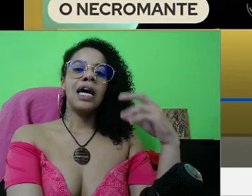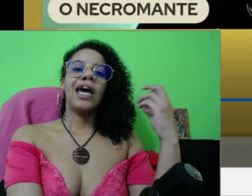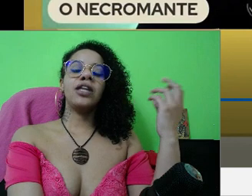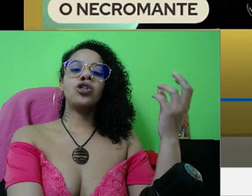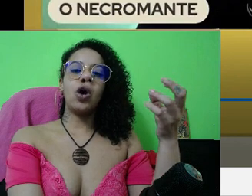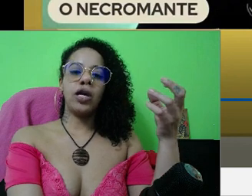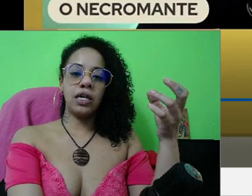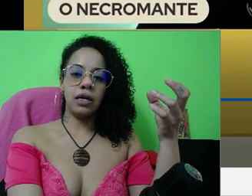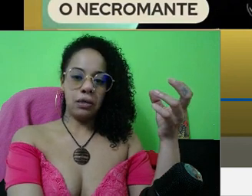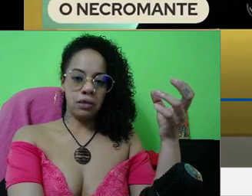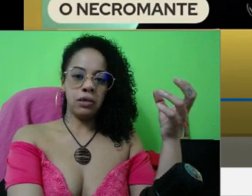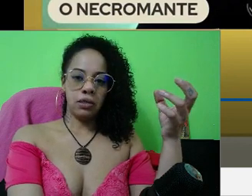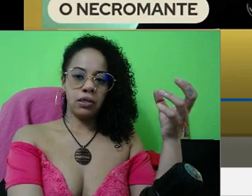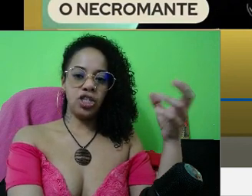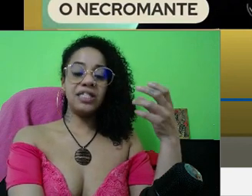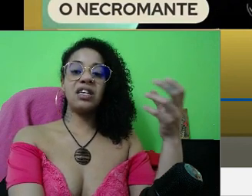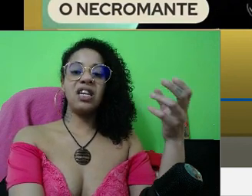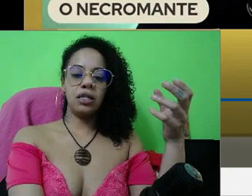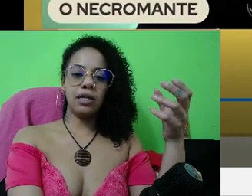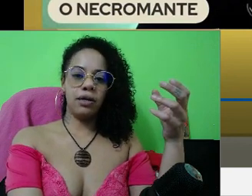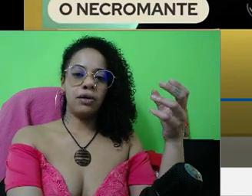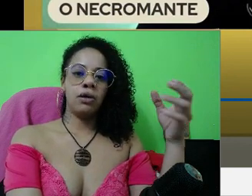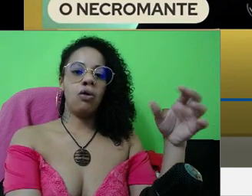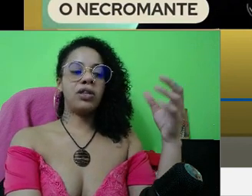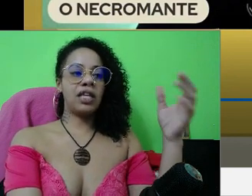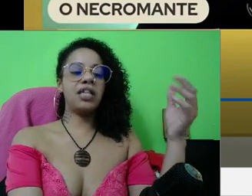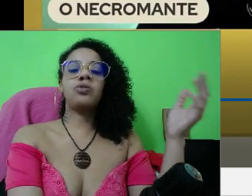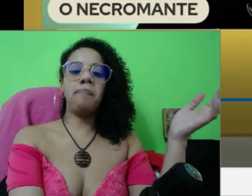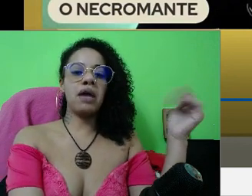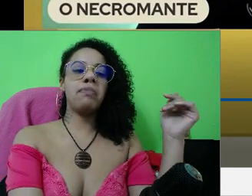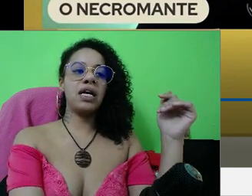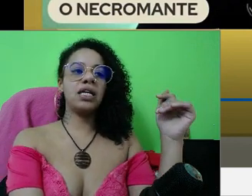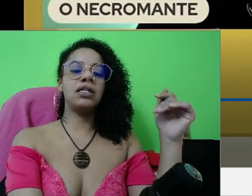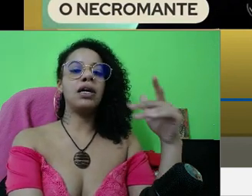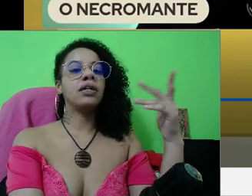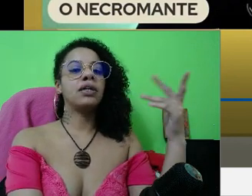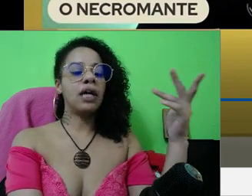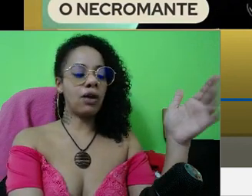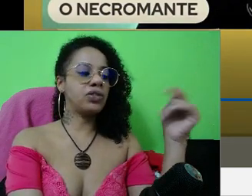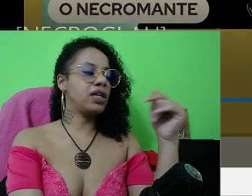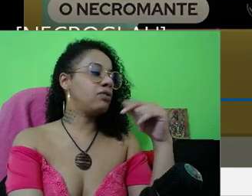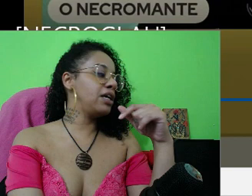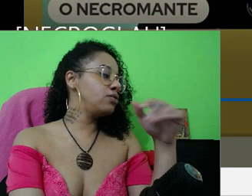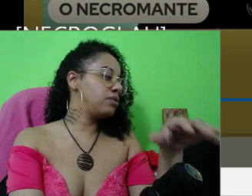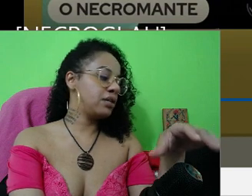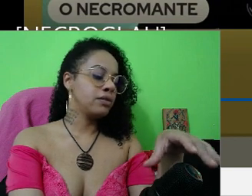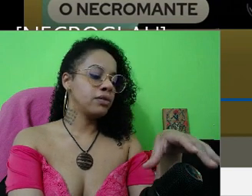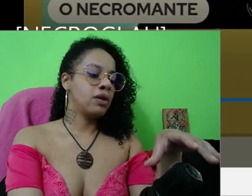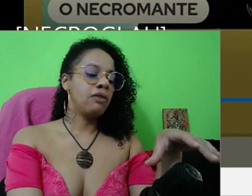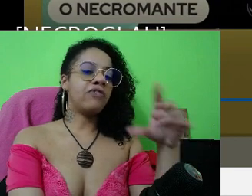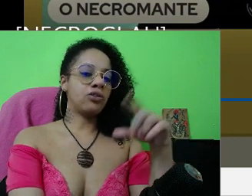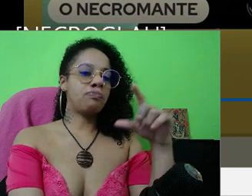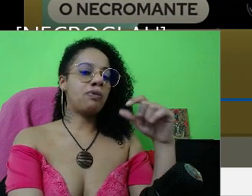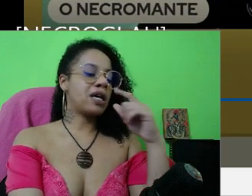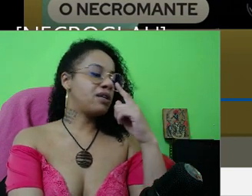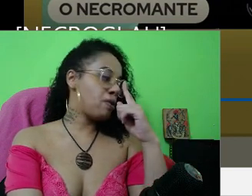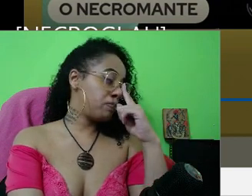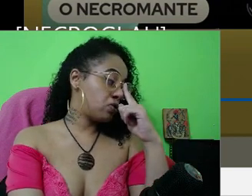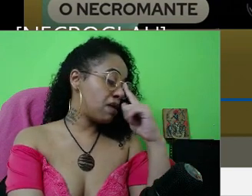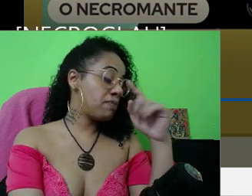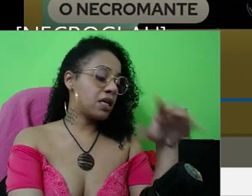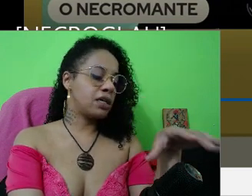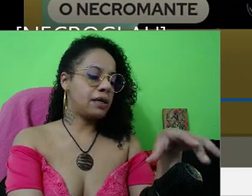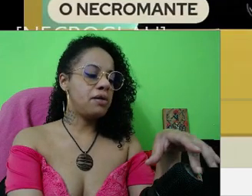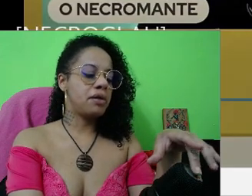alegoria retórica de escrita o texto é bem bacana aconselho leitura Walter